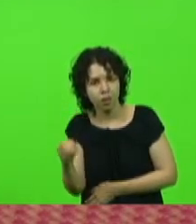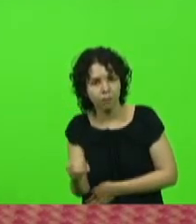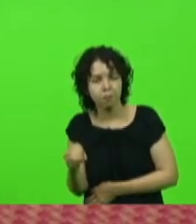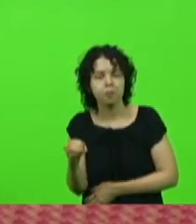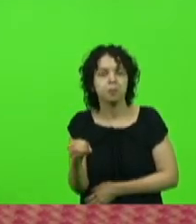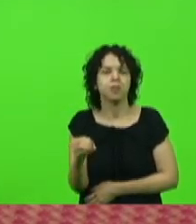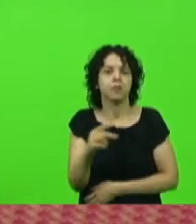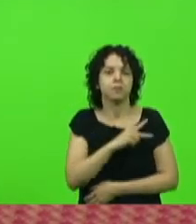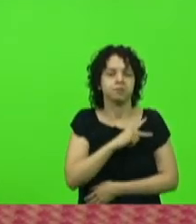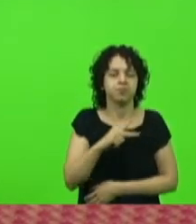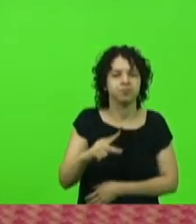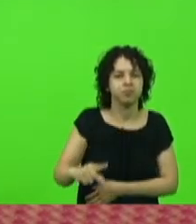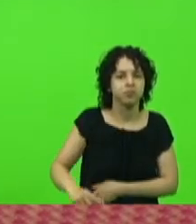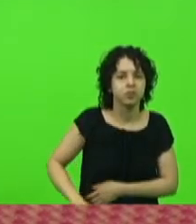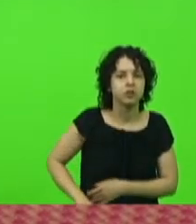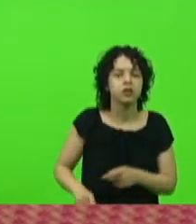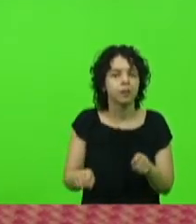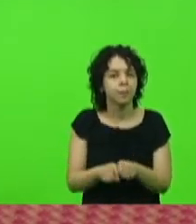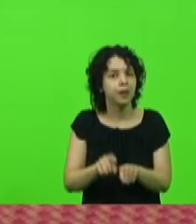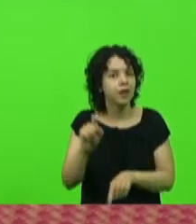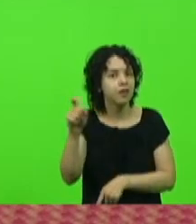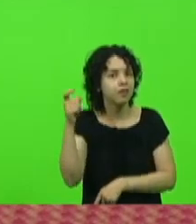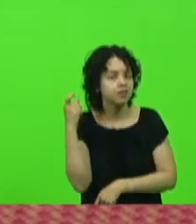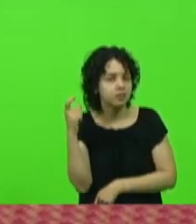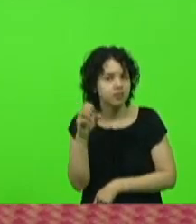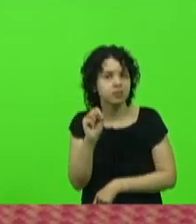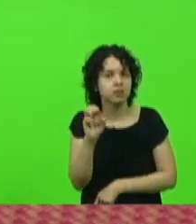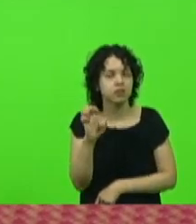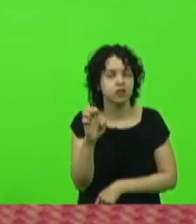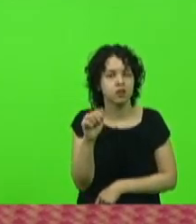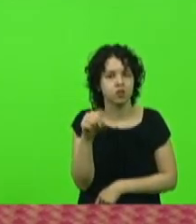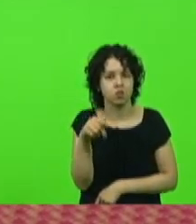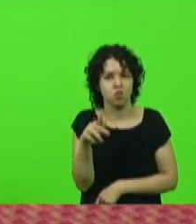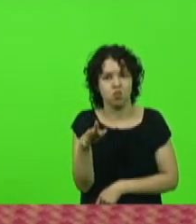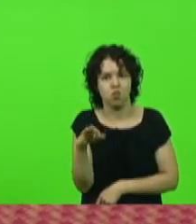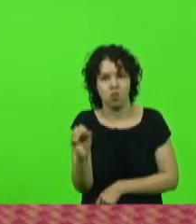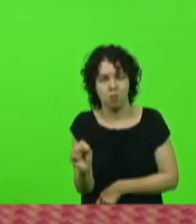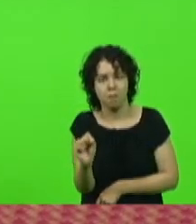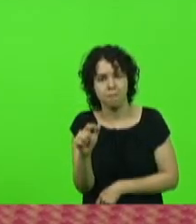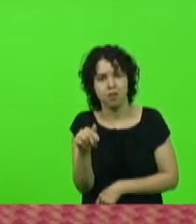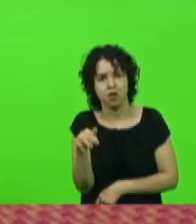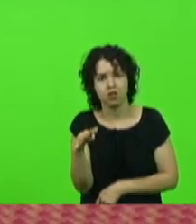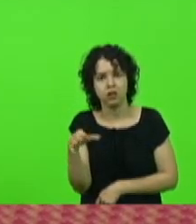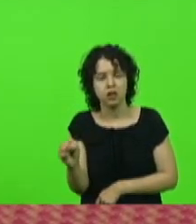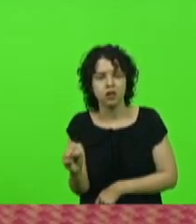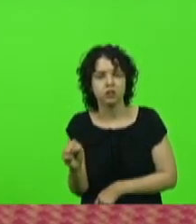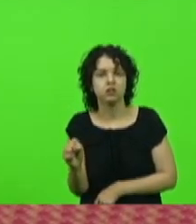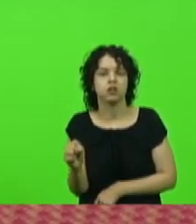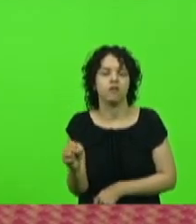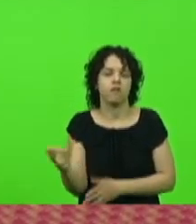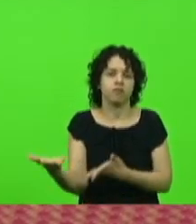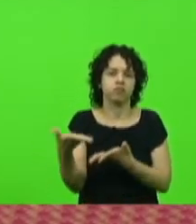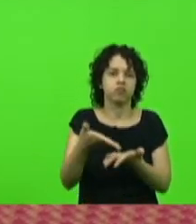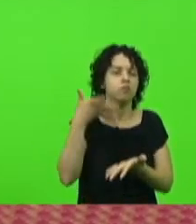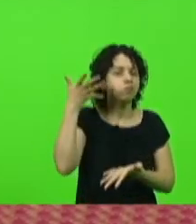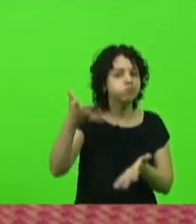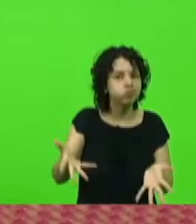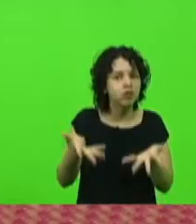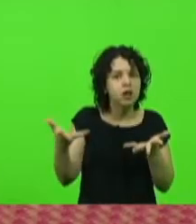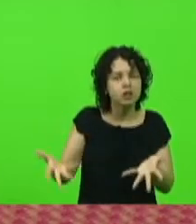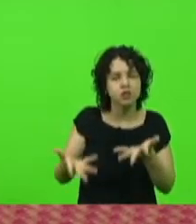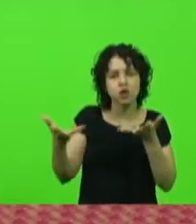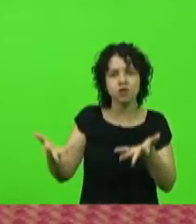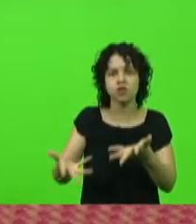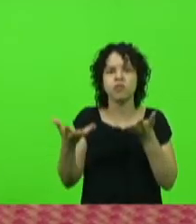o ex-senador Malta, que também vem fazer uma palestra de motivação. Então,